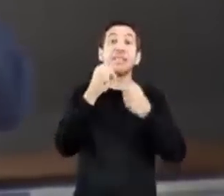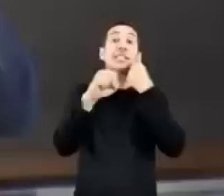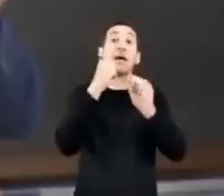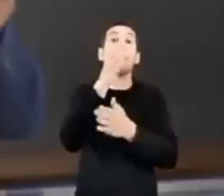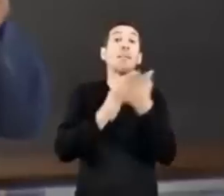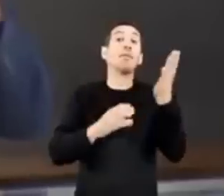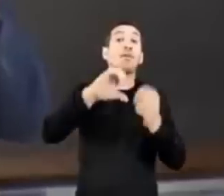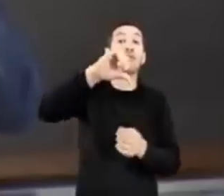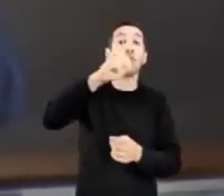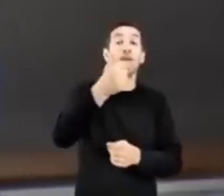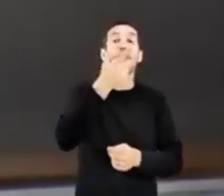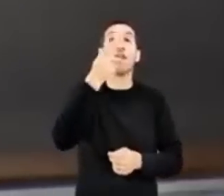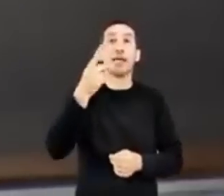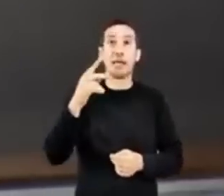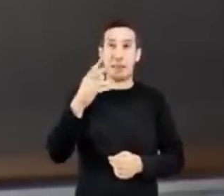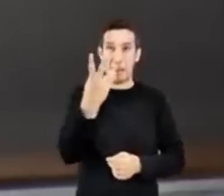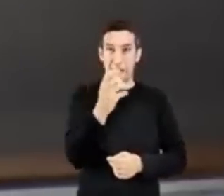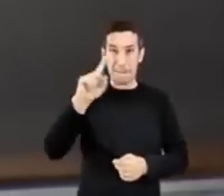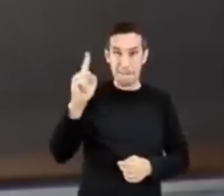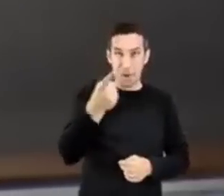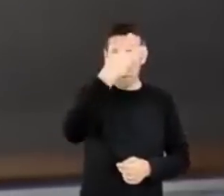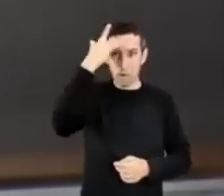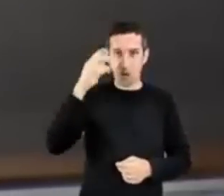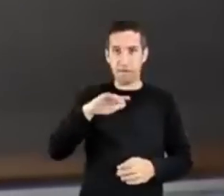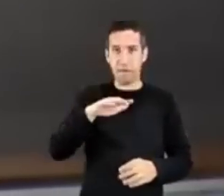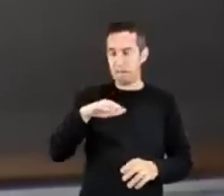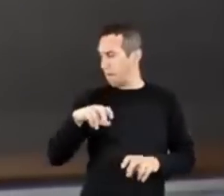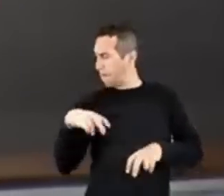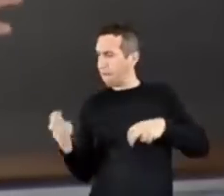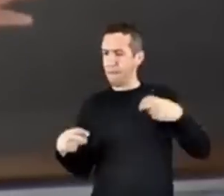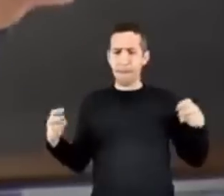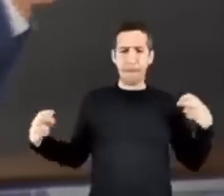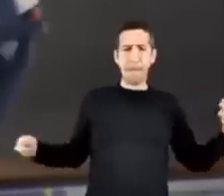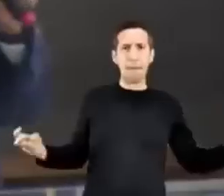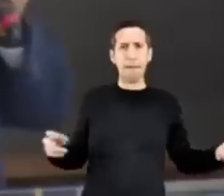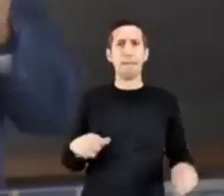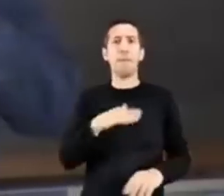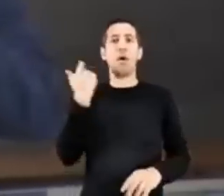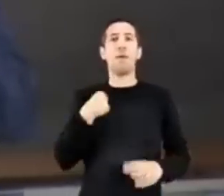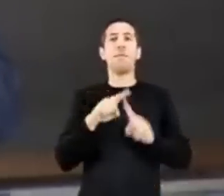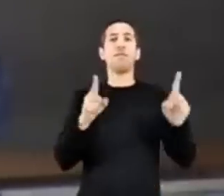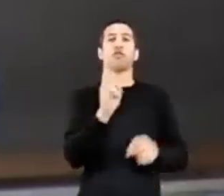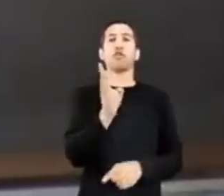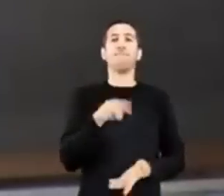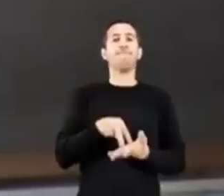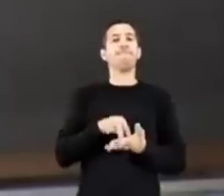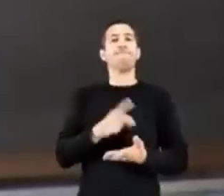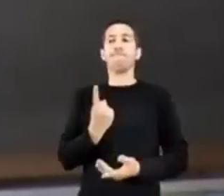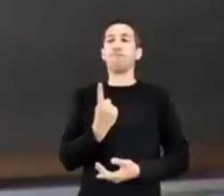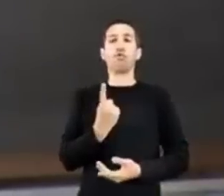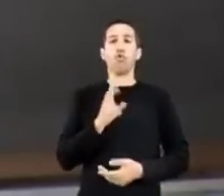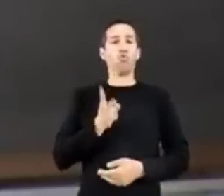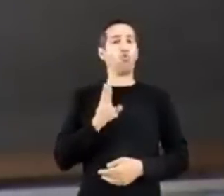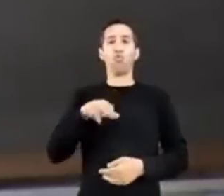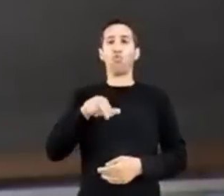fala assim mil cairão ao teu lado dez mil à tua direita mas tu não serás atingido e esse Salmo que a gente usa no dia a dia e a gente faz como